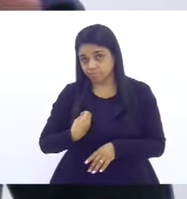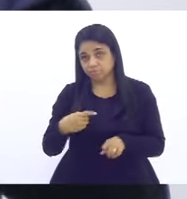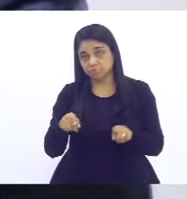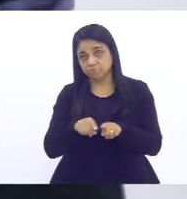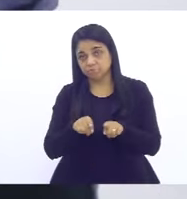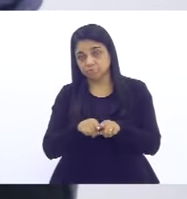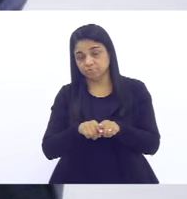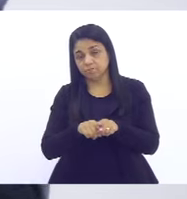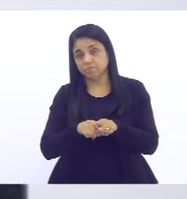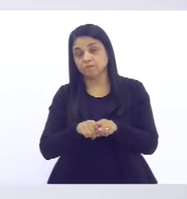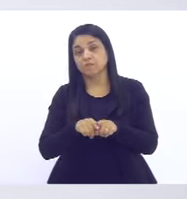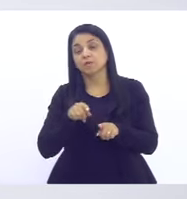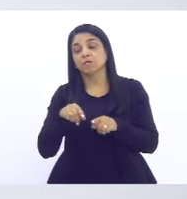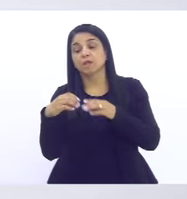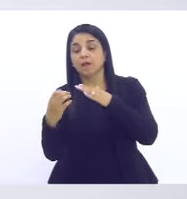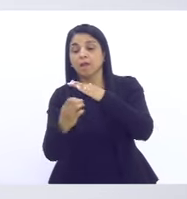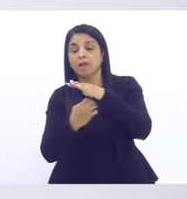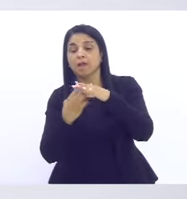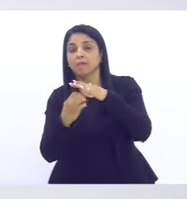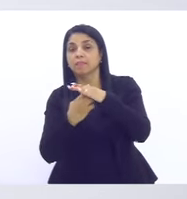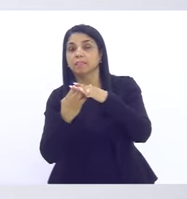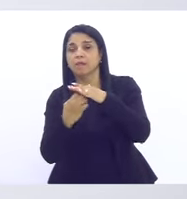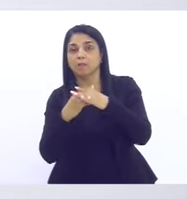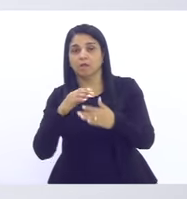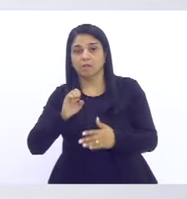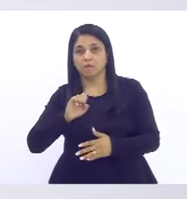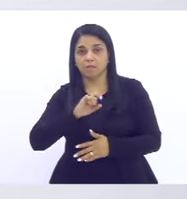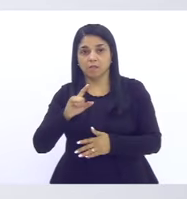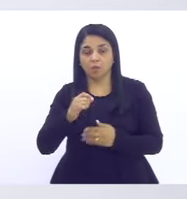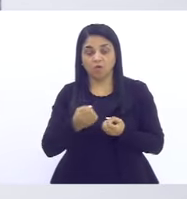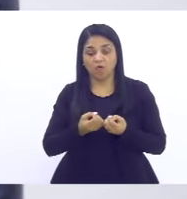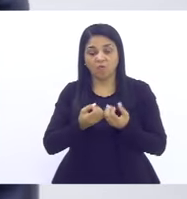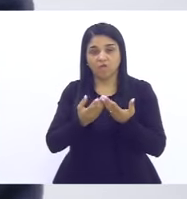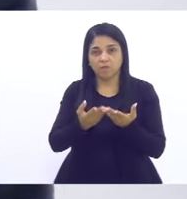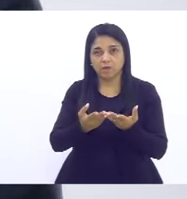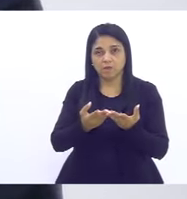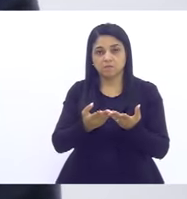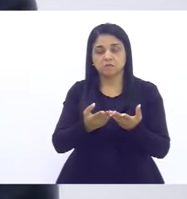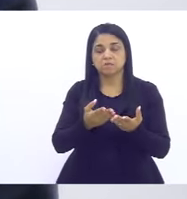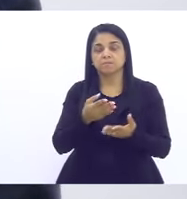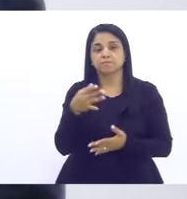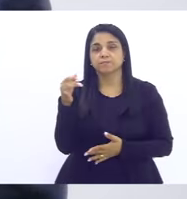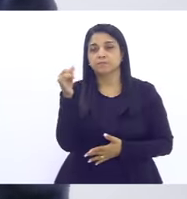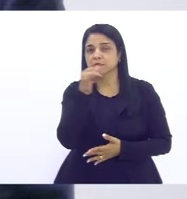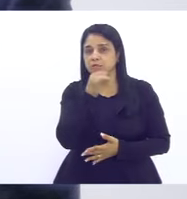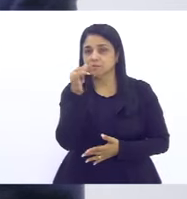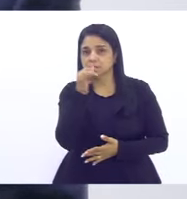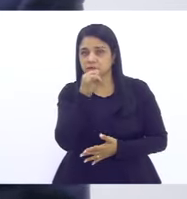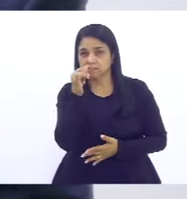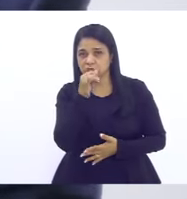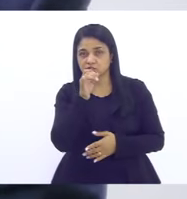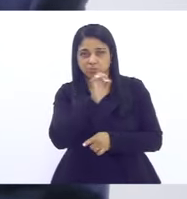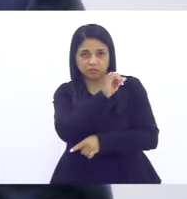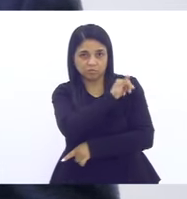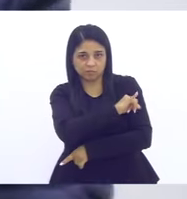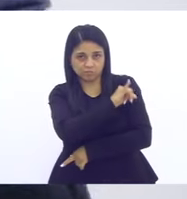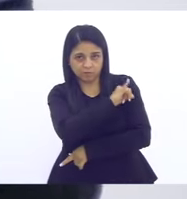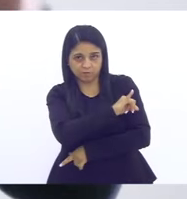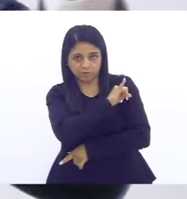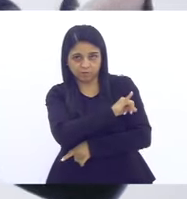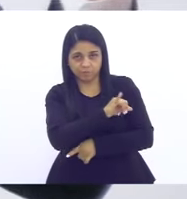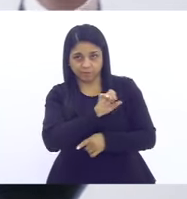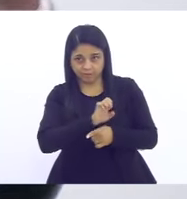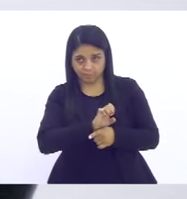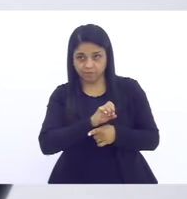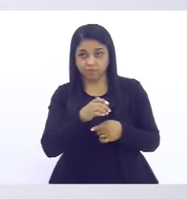a Enel propõe para a gente, oferece para a gente, de fornecimento energético para o Estado do Rio de Janeiro. Então, nós